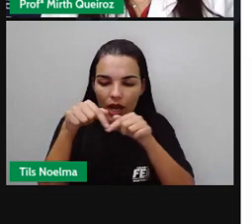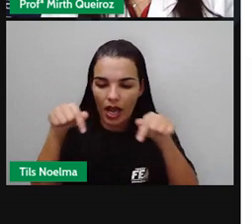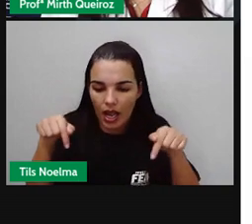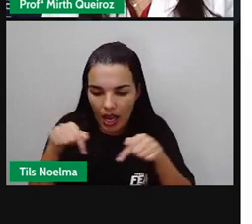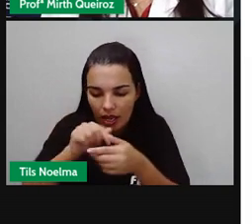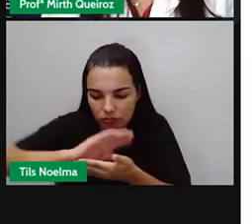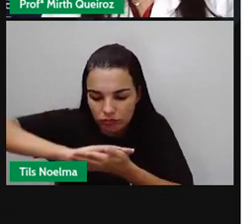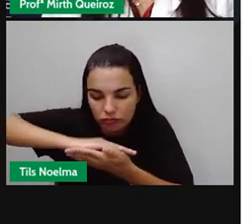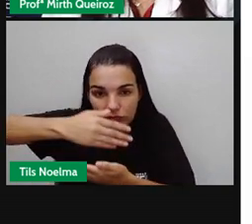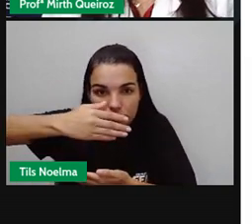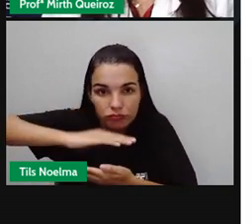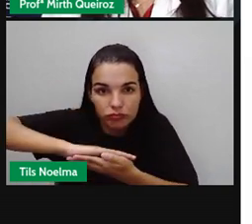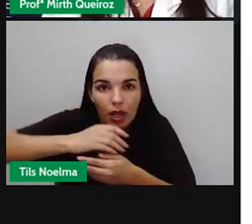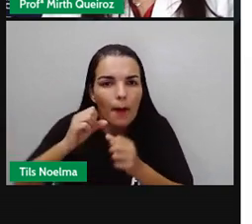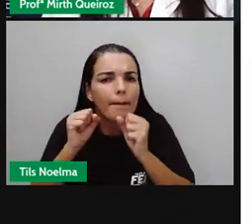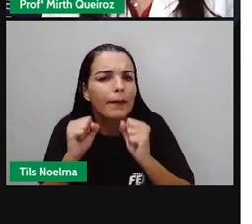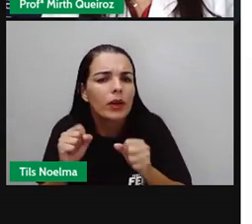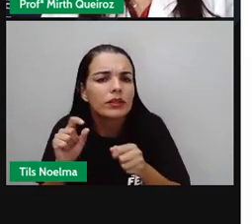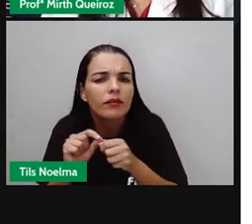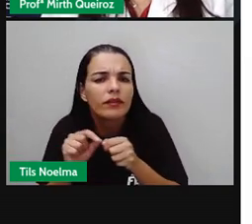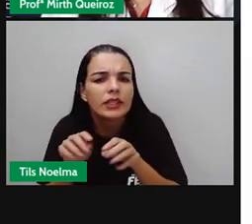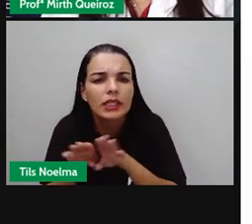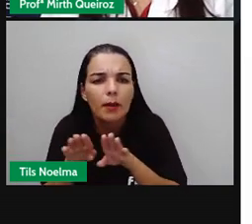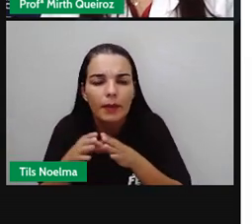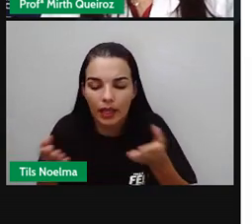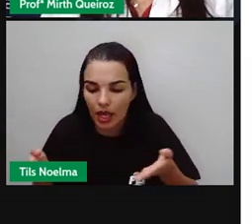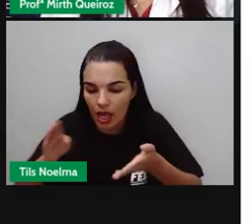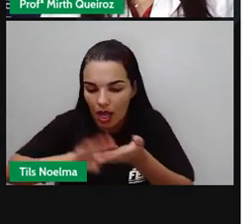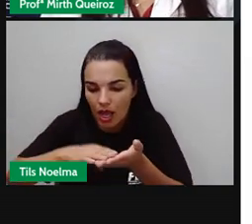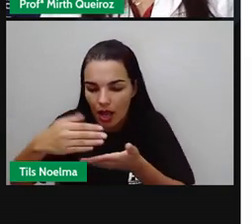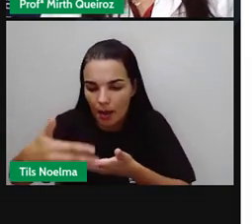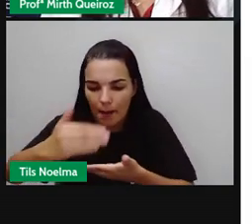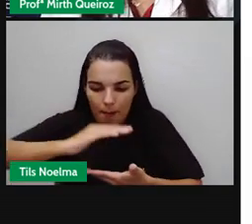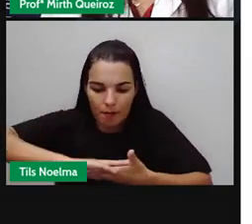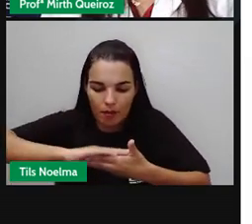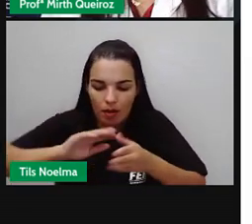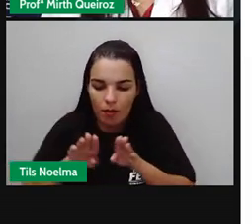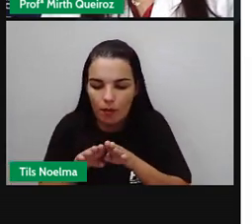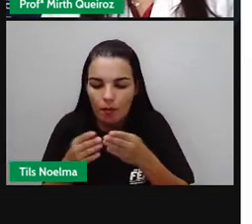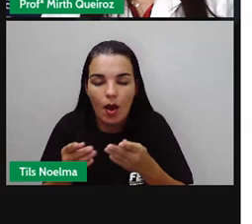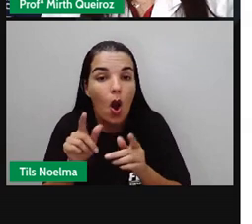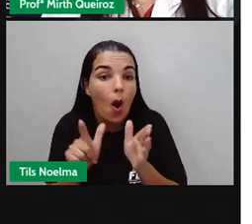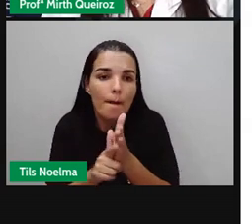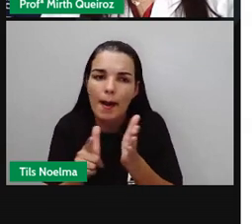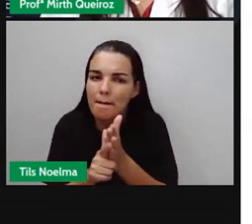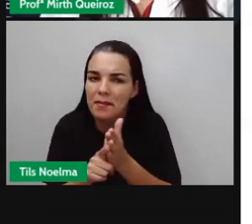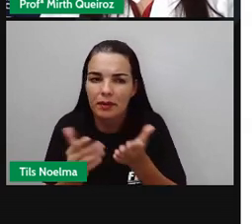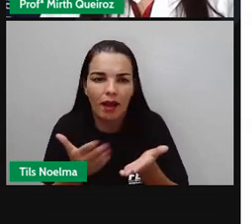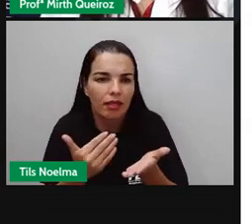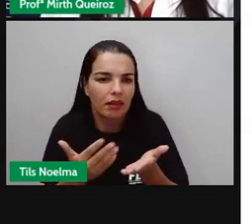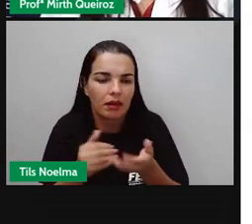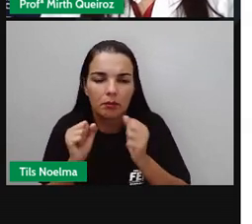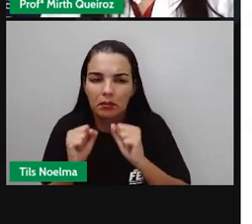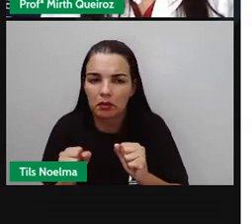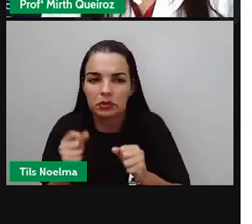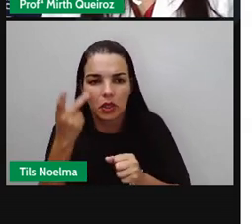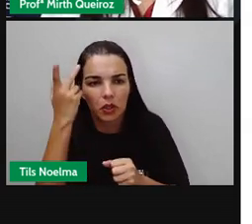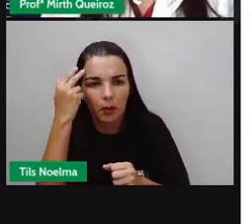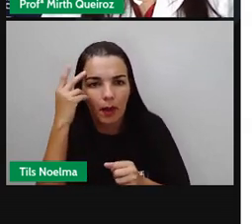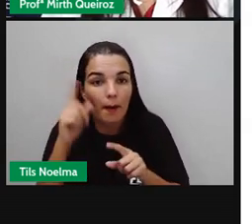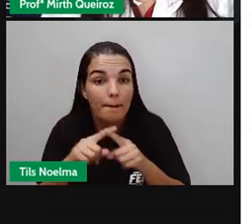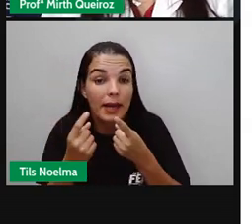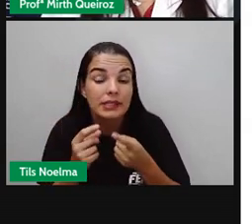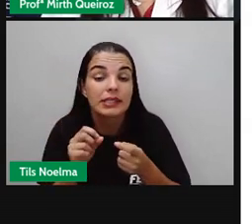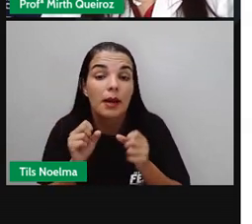caixinhas, podem fazer também envelopes com papel ofício ou com folhas de caderno também. Mas o interessante